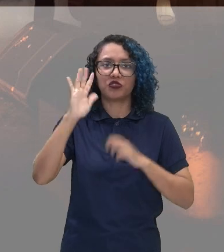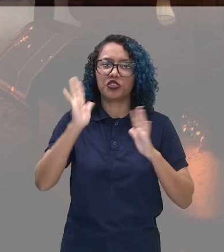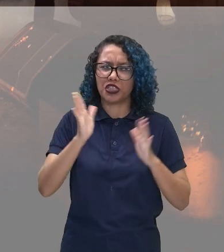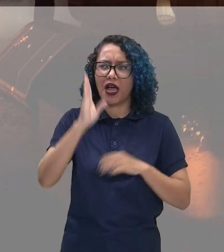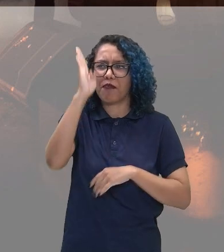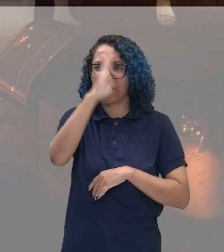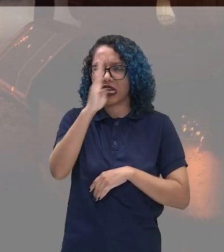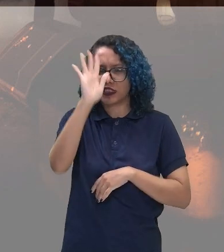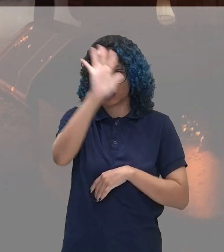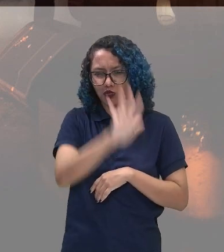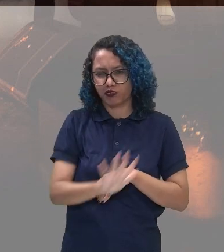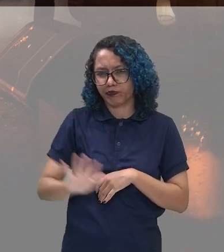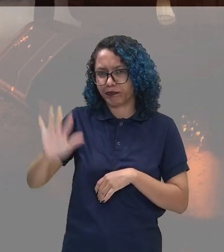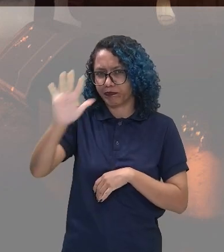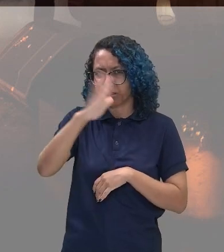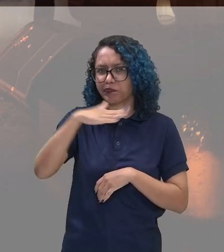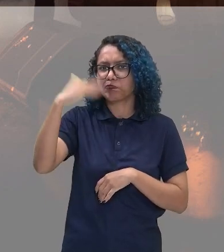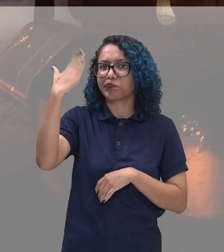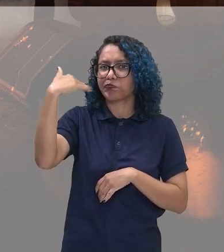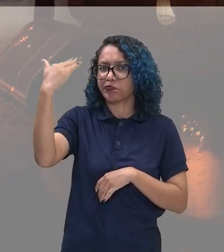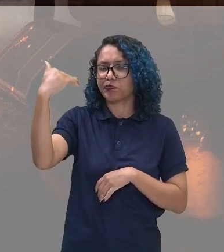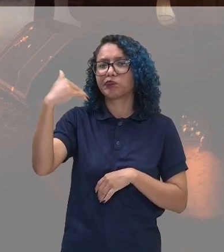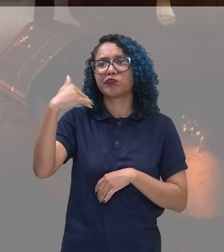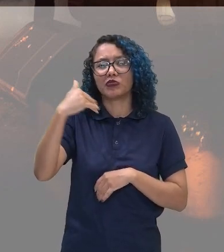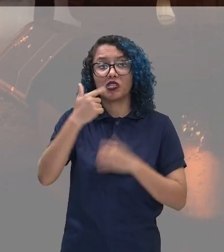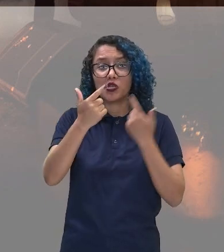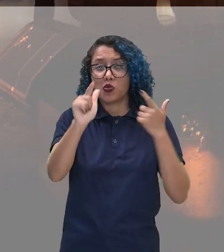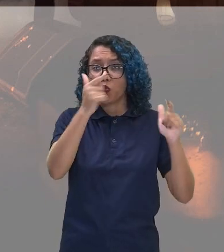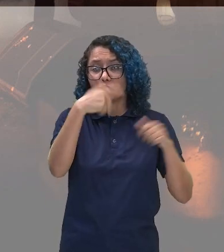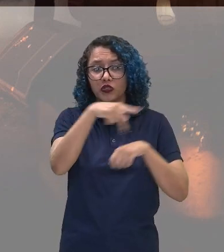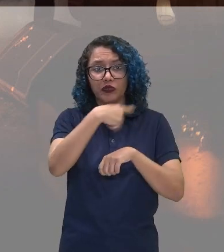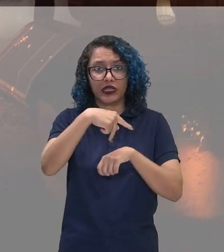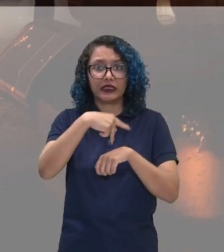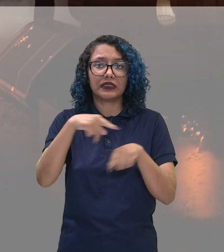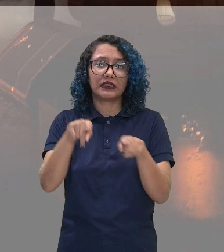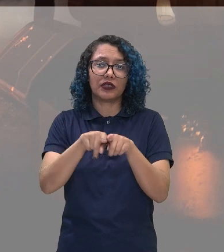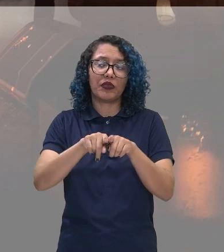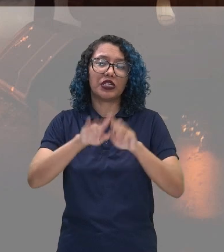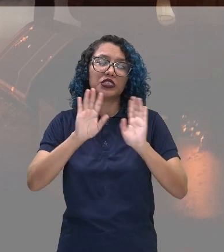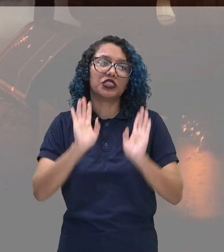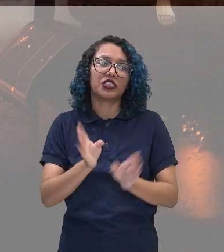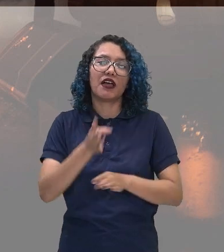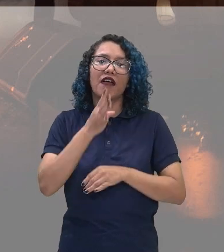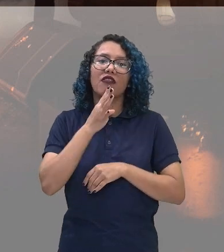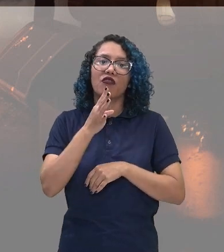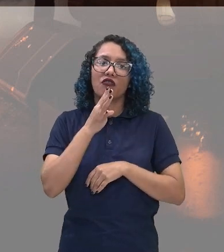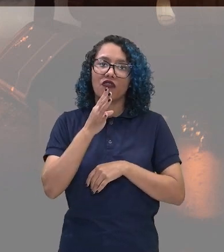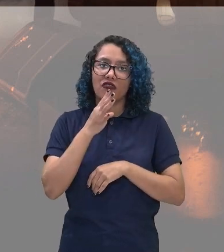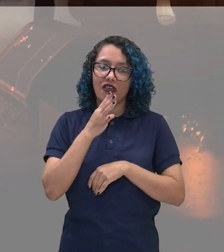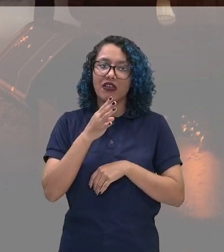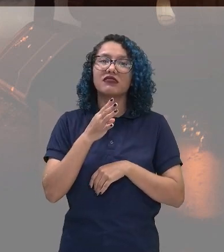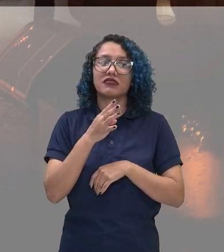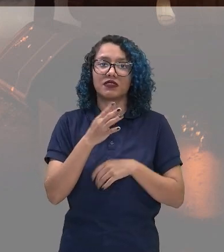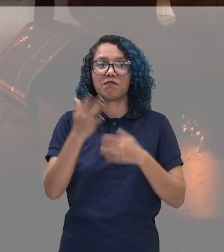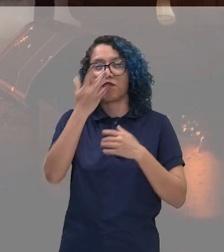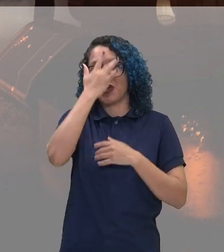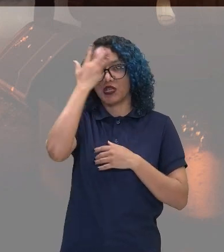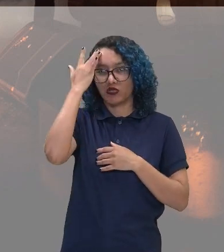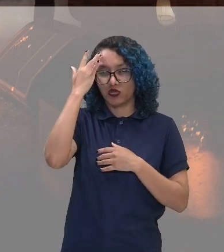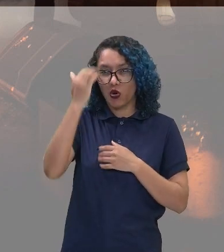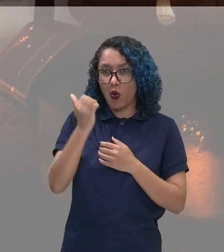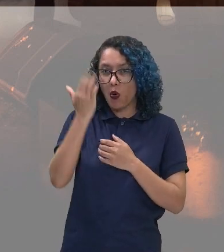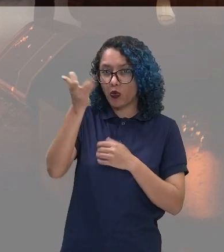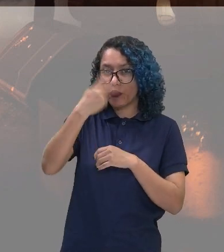Brasil e internacionalmente outros países também já fazem sucesso, vêm pessoas de fora, não só